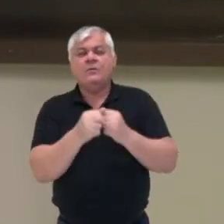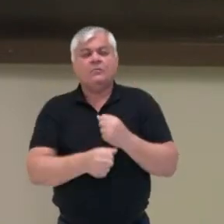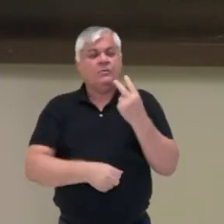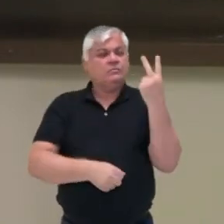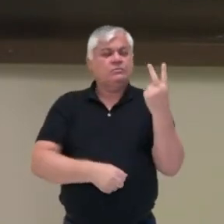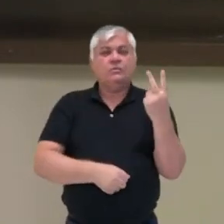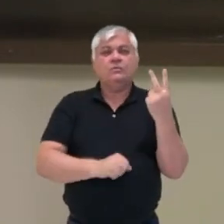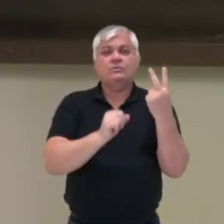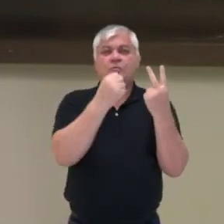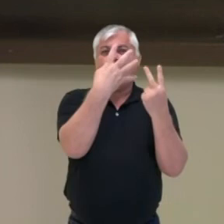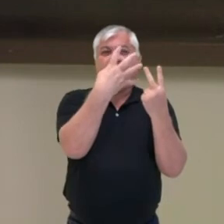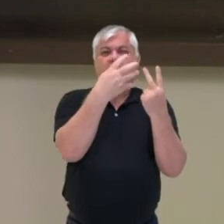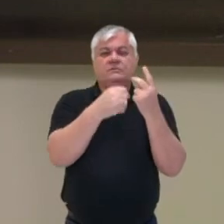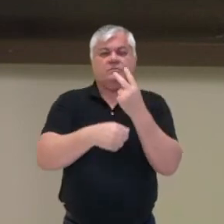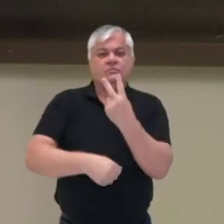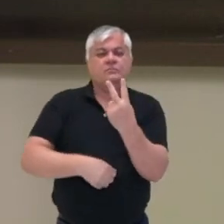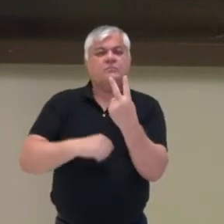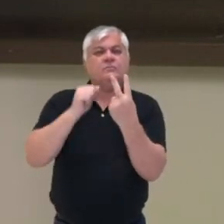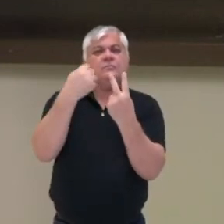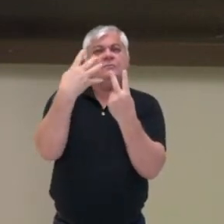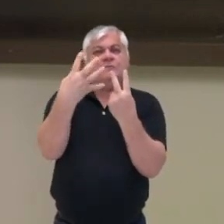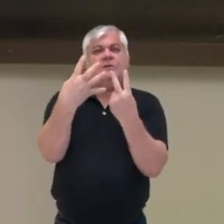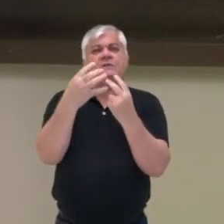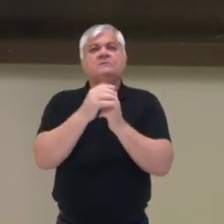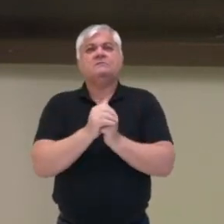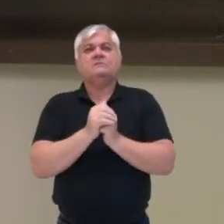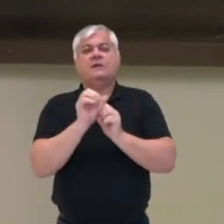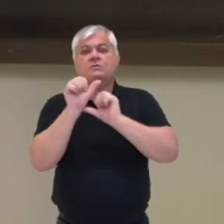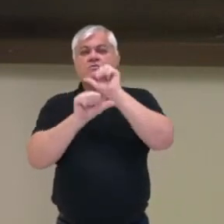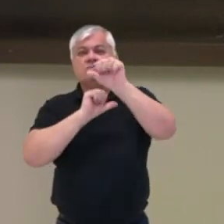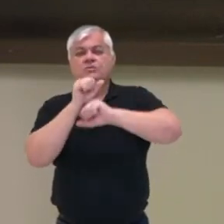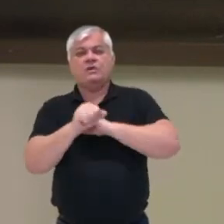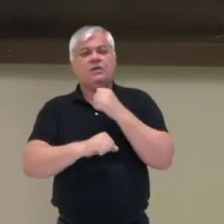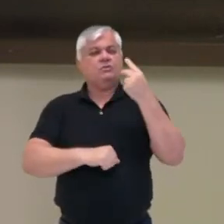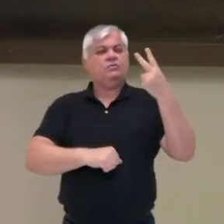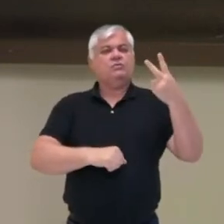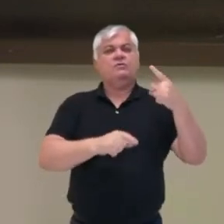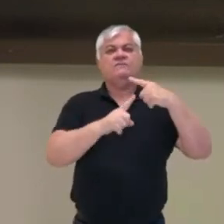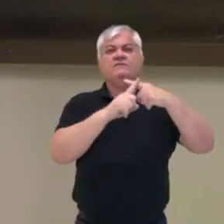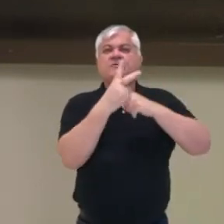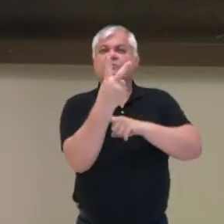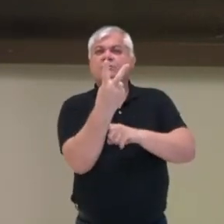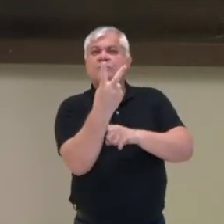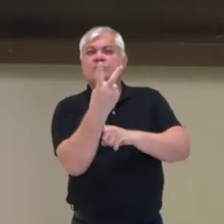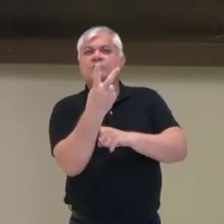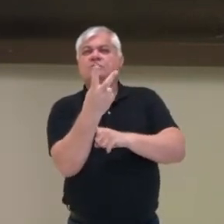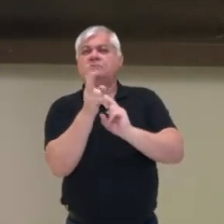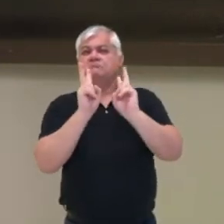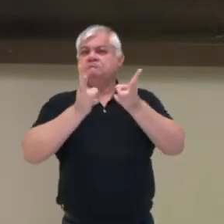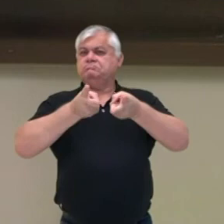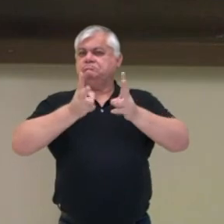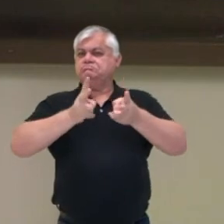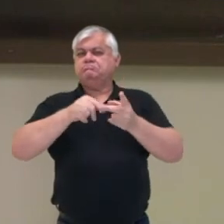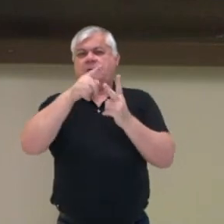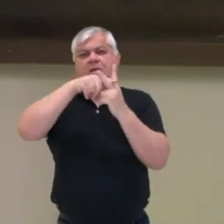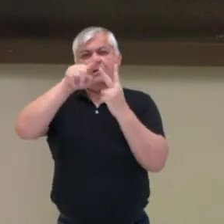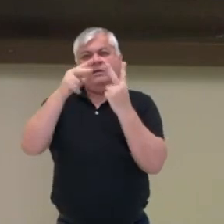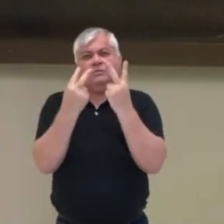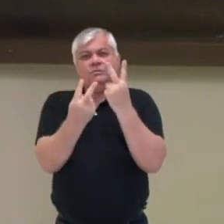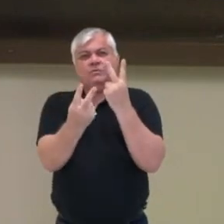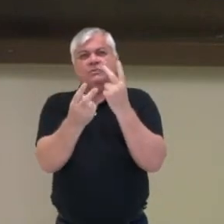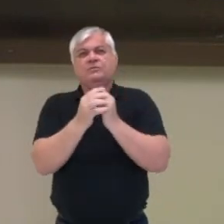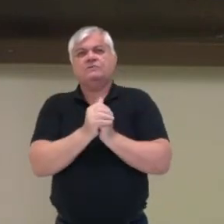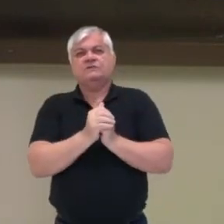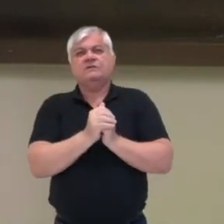mesmo expoente, cortou. Então, ficou 2 vezes 2. Ah, esse não tem o expoente 4, então esse permanece na raiz.